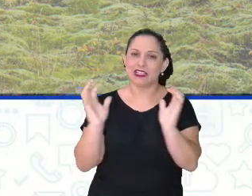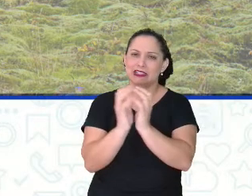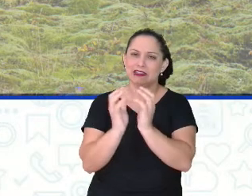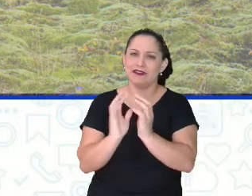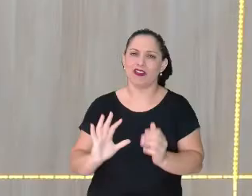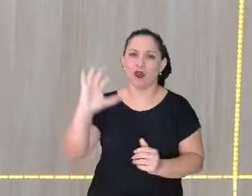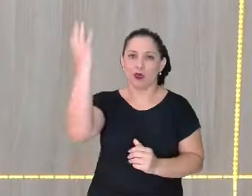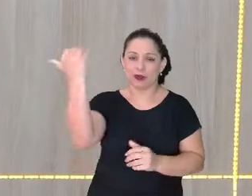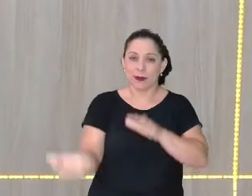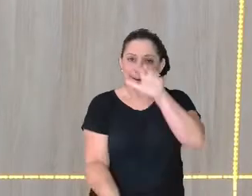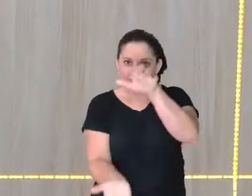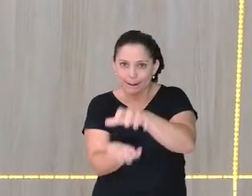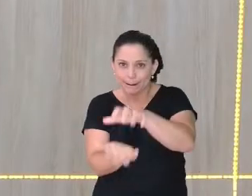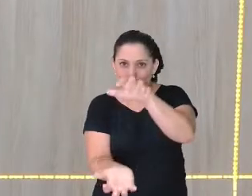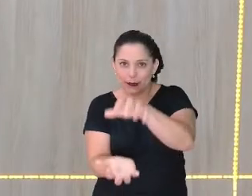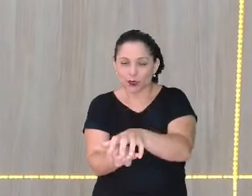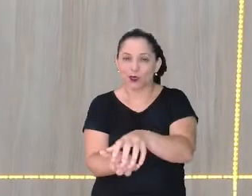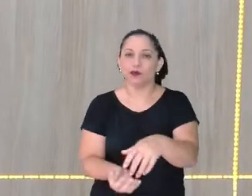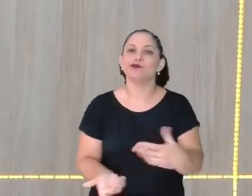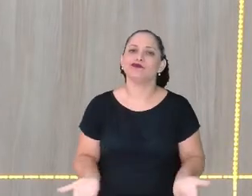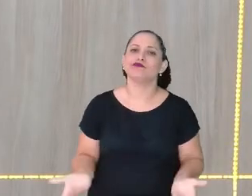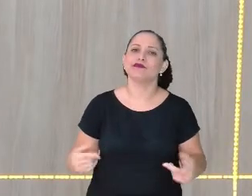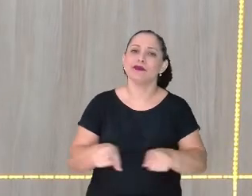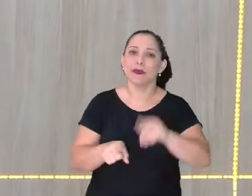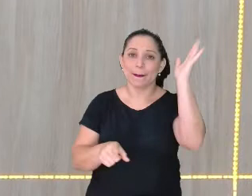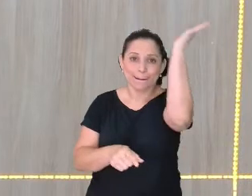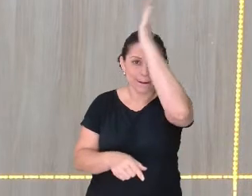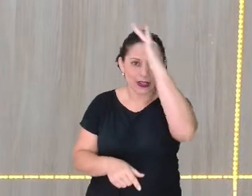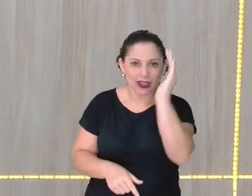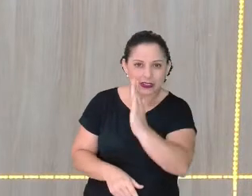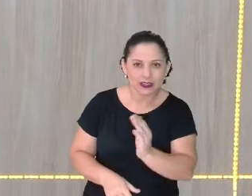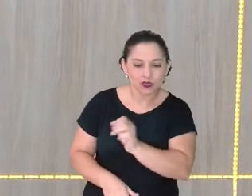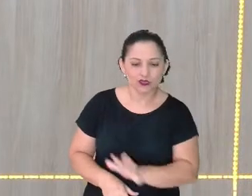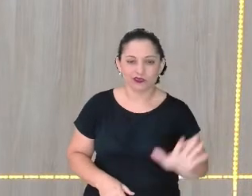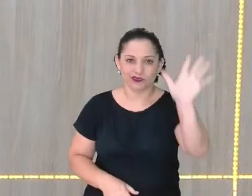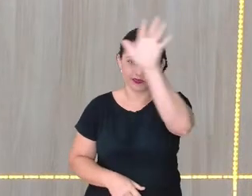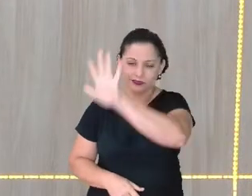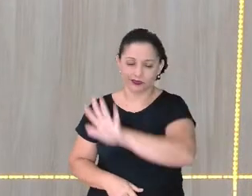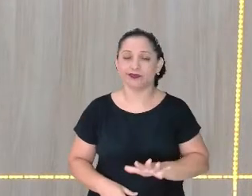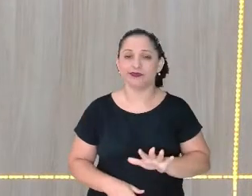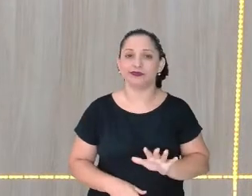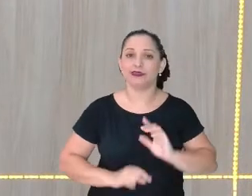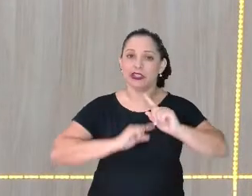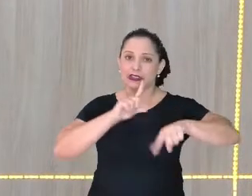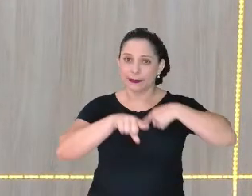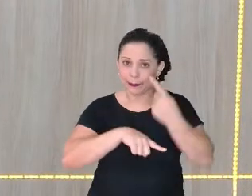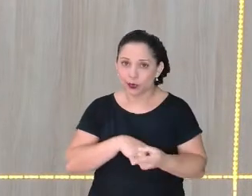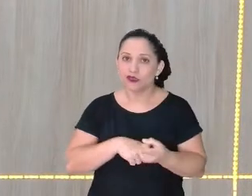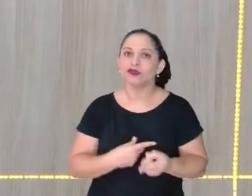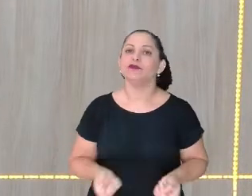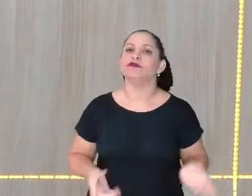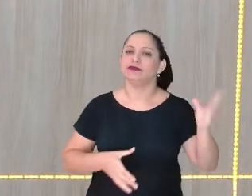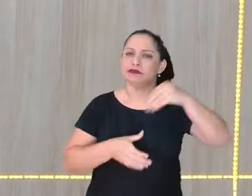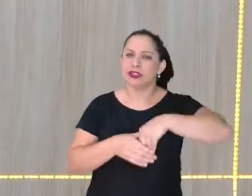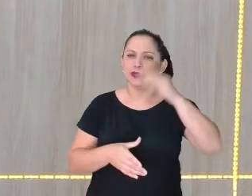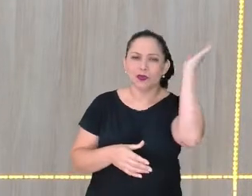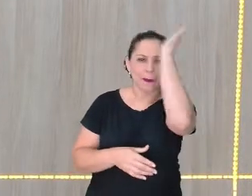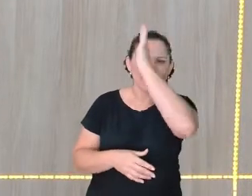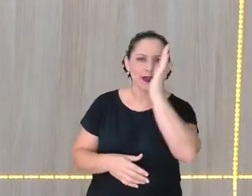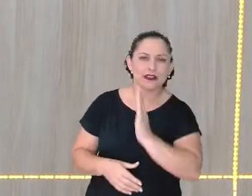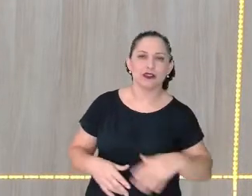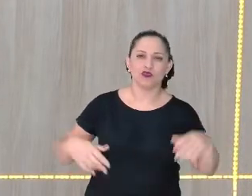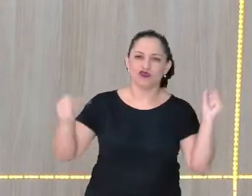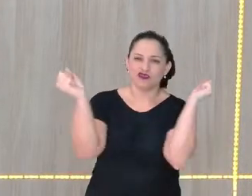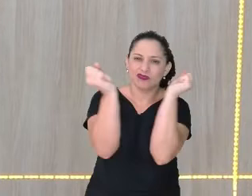de Pernambuco, né, mas do Brasil colonial. Tá? E aí a gente vai chegar na escravidão no Brasil, por que houve, como foi